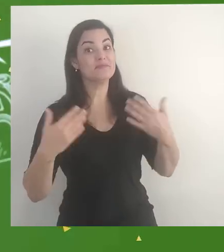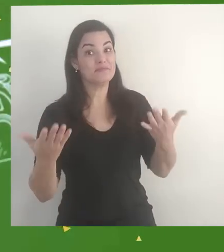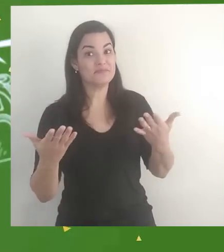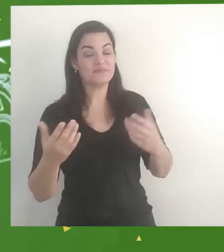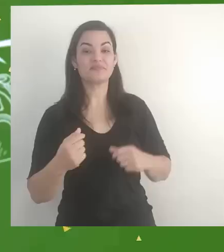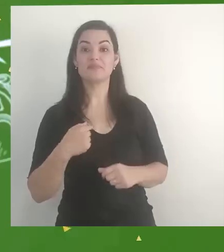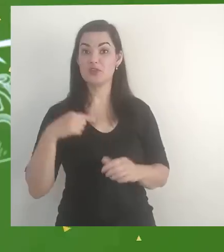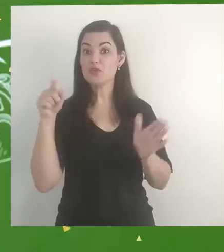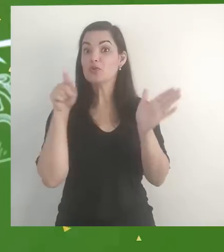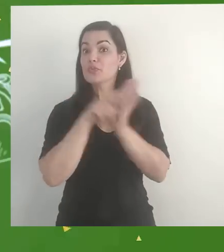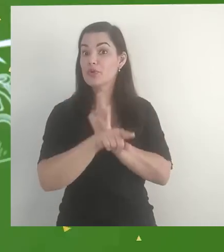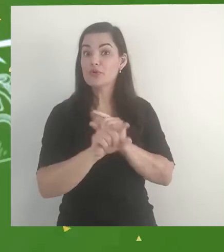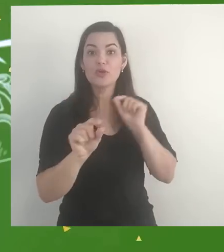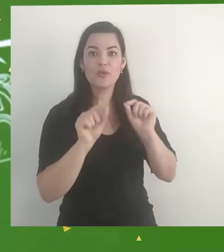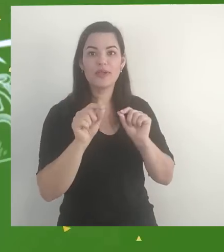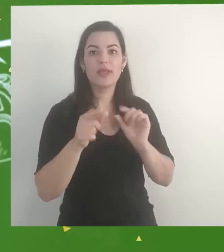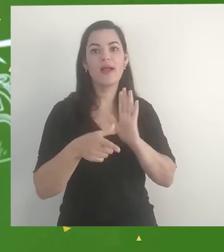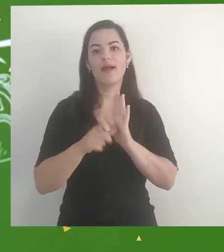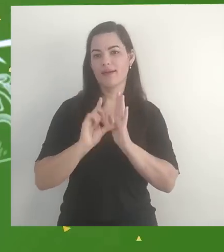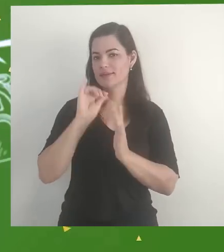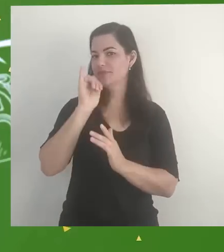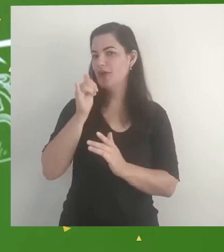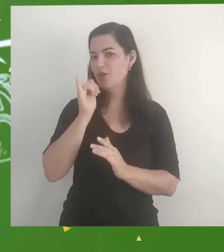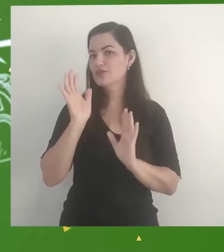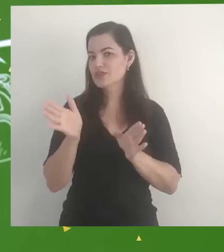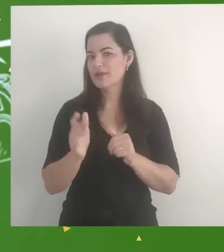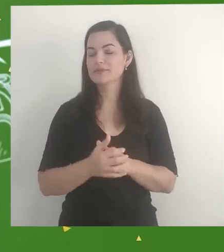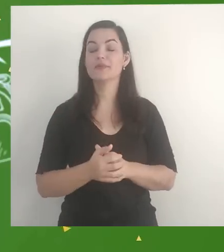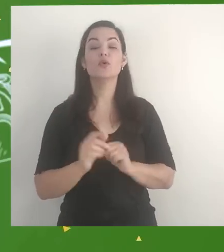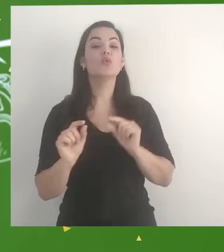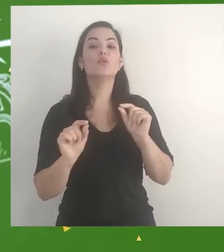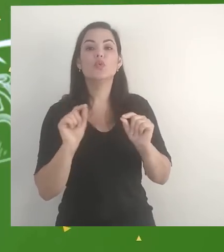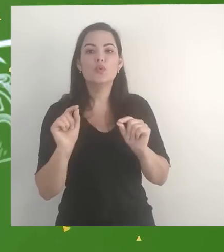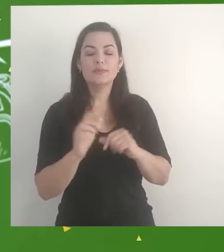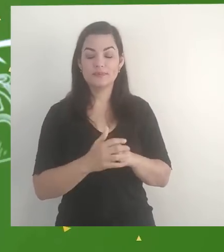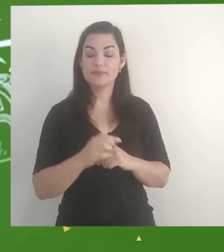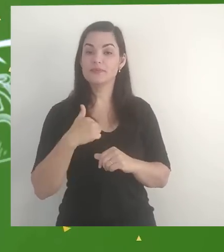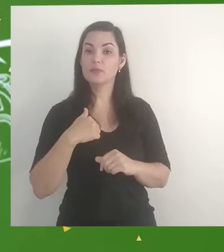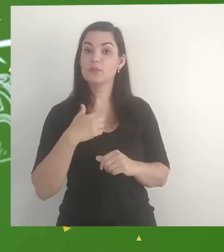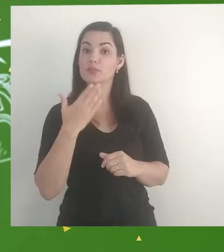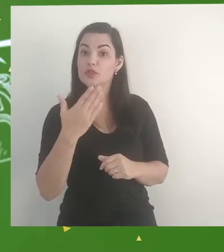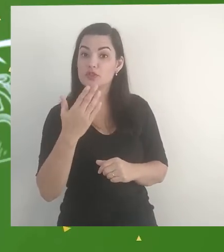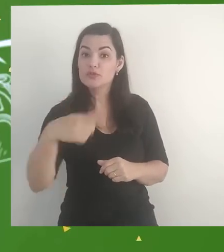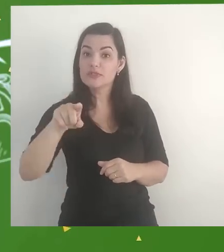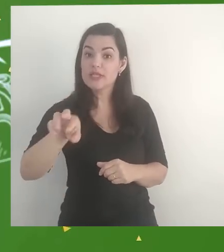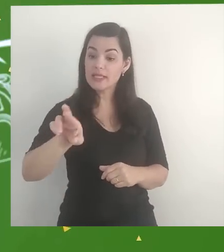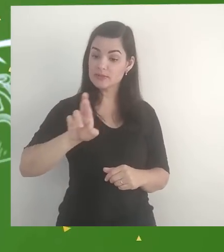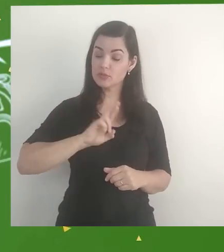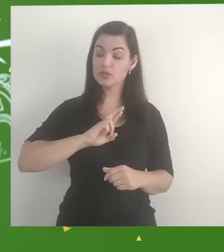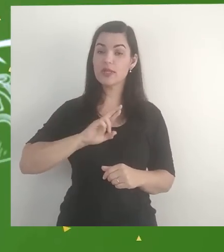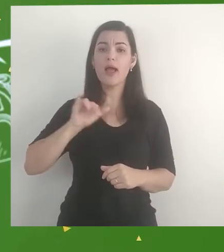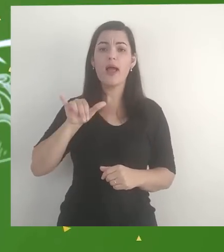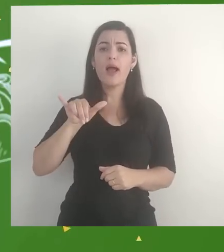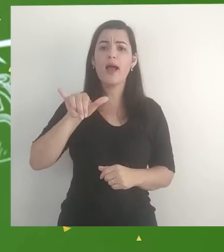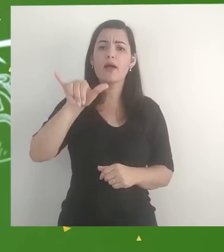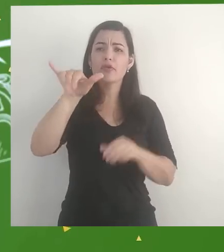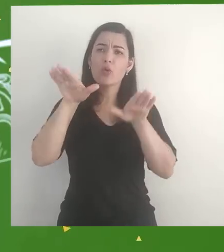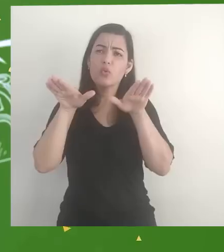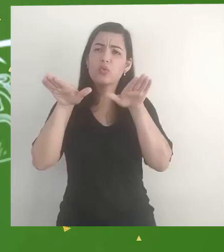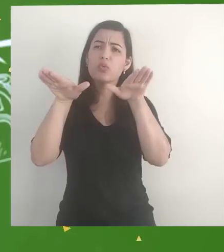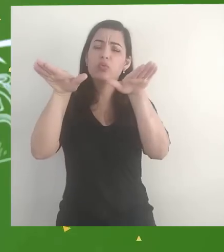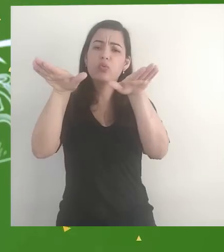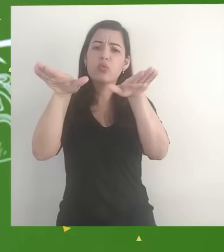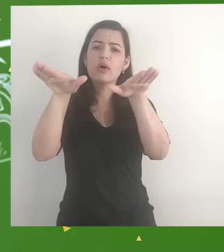Então a proposta, a Pro já adiantou aqui, a proposta era que vocês me respondessem como o avião consegue